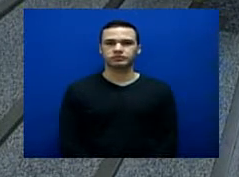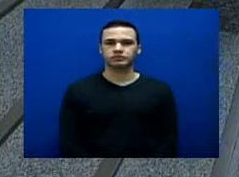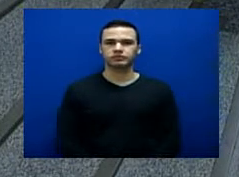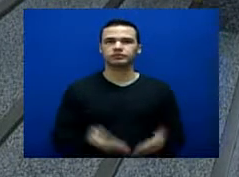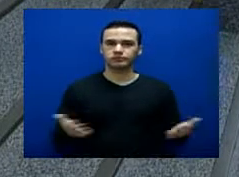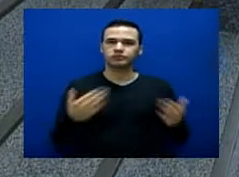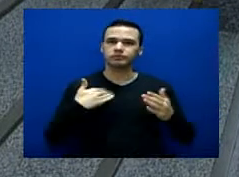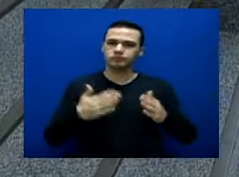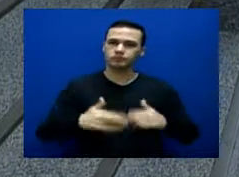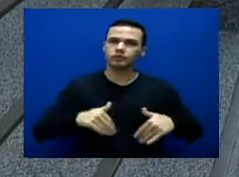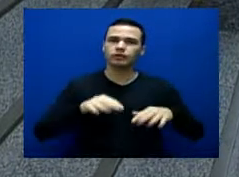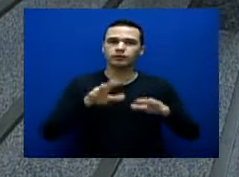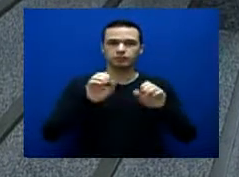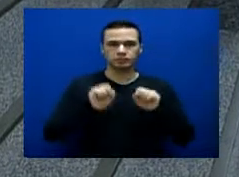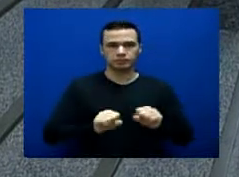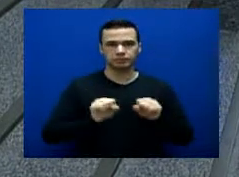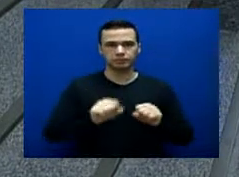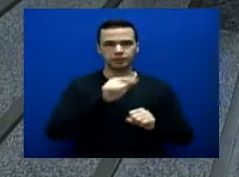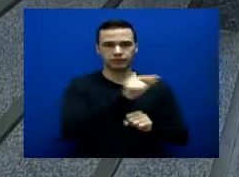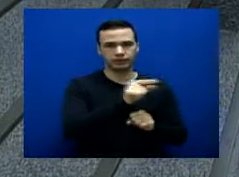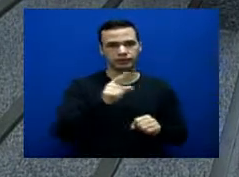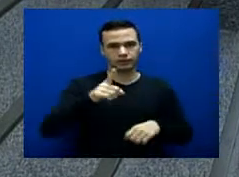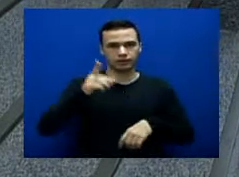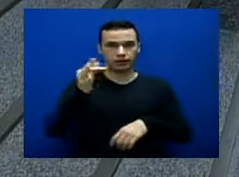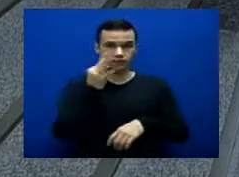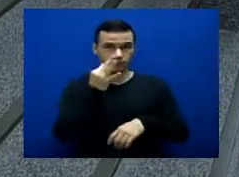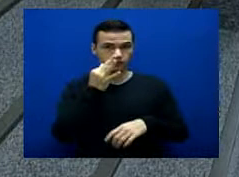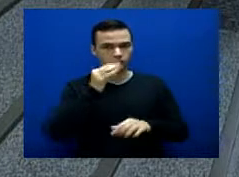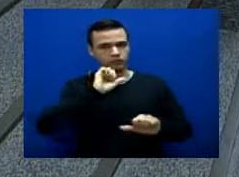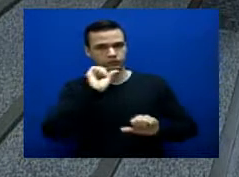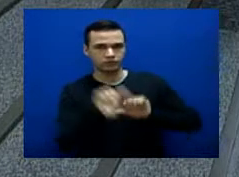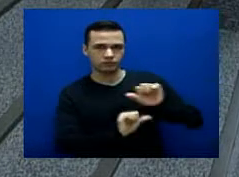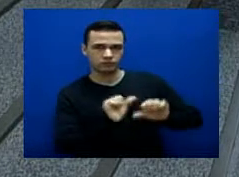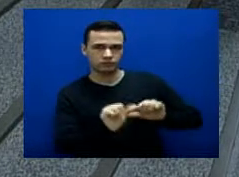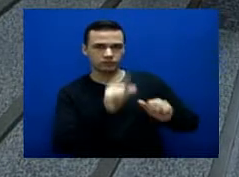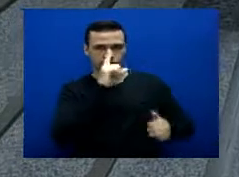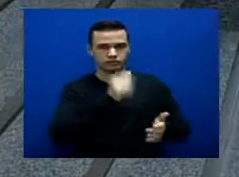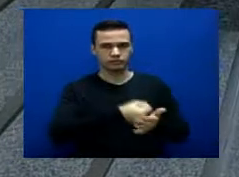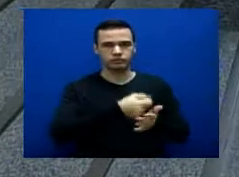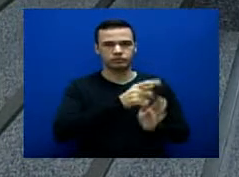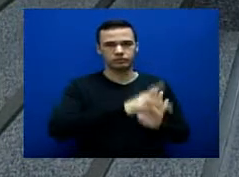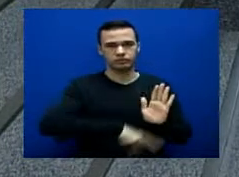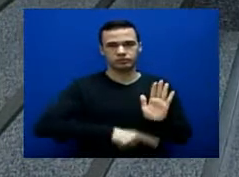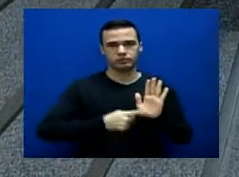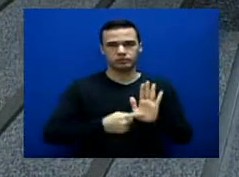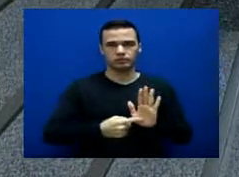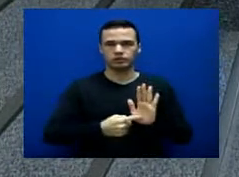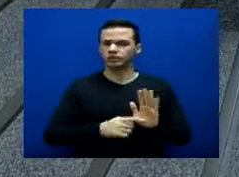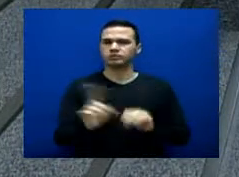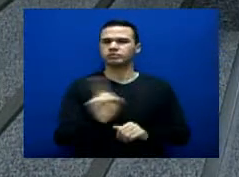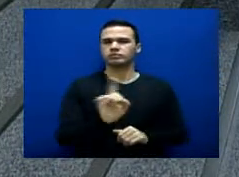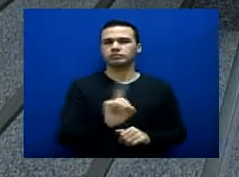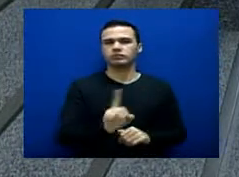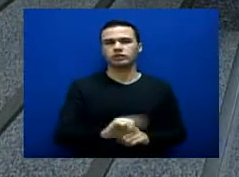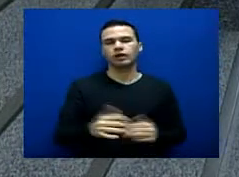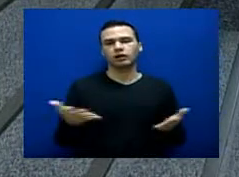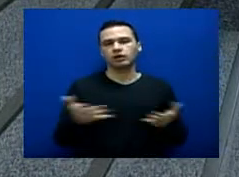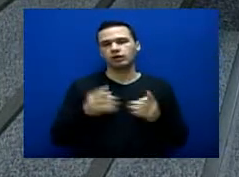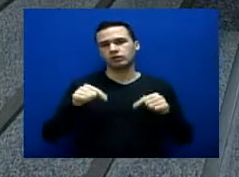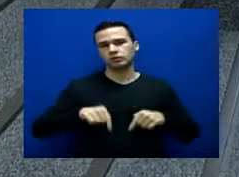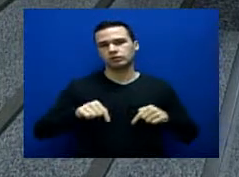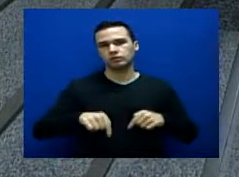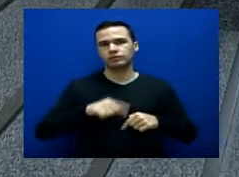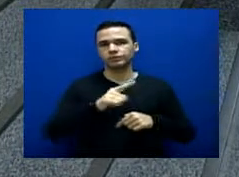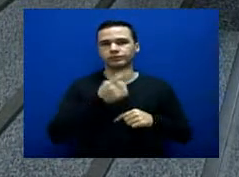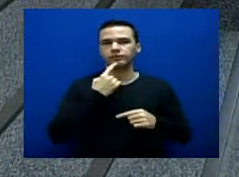Eu, o que a gente pode fazer é atender o pedido do vereador Dini de inversão de pauta e ir votando o projeto da... É isso, Dini? Não, na verdade, agora vamos encerrar